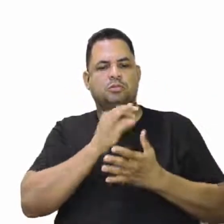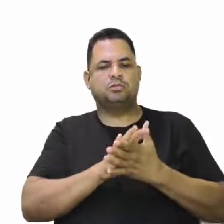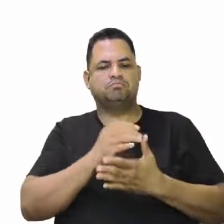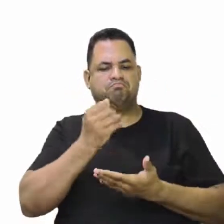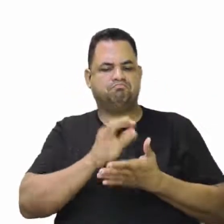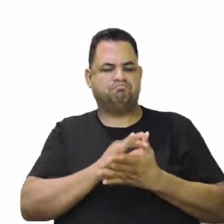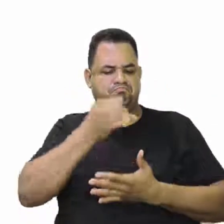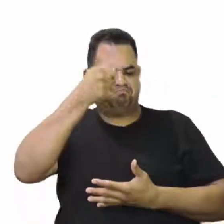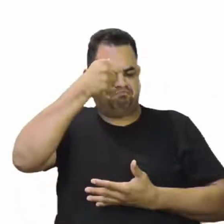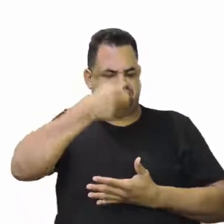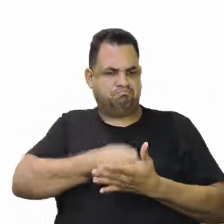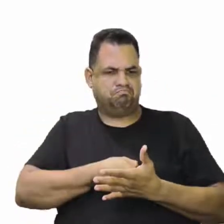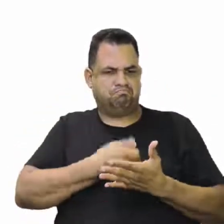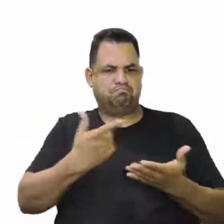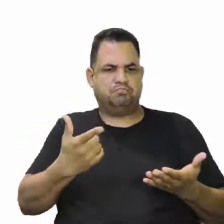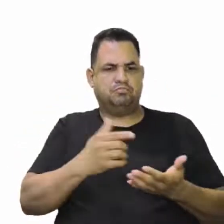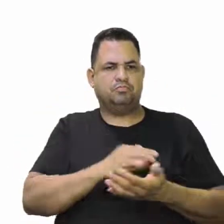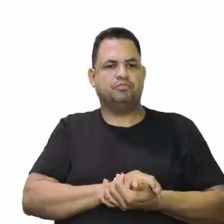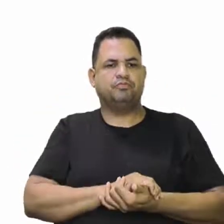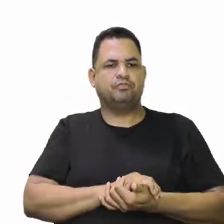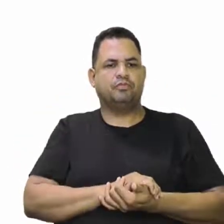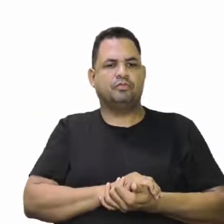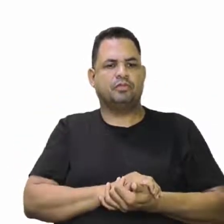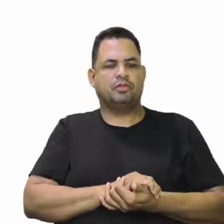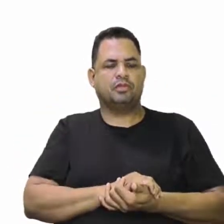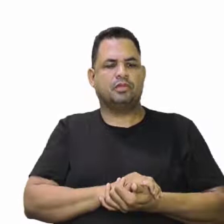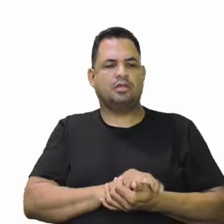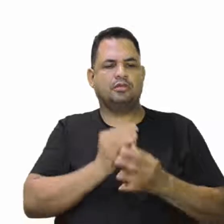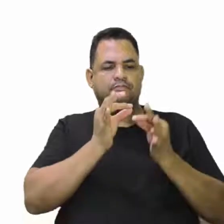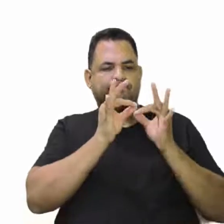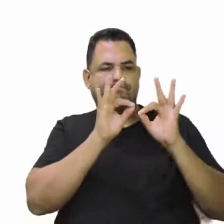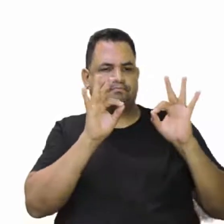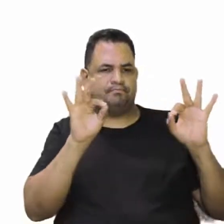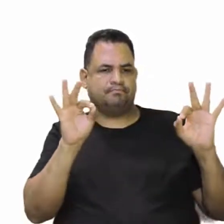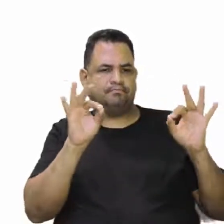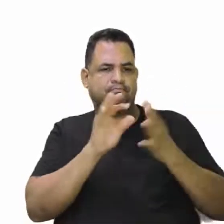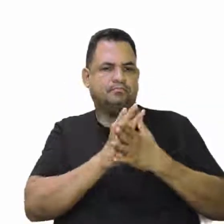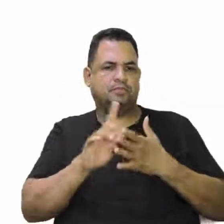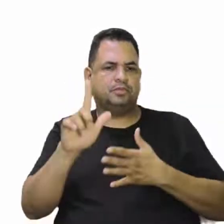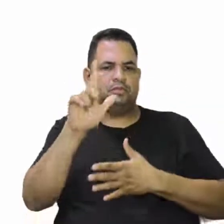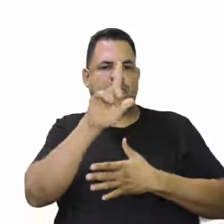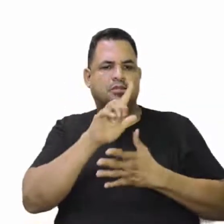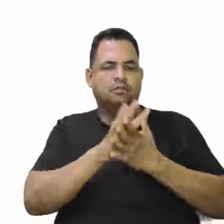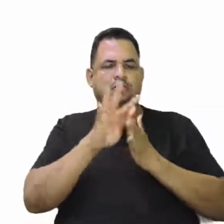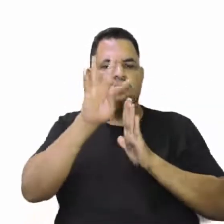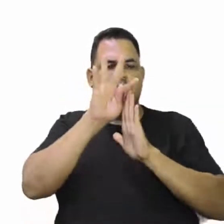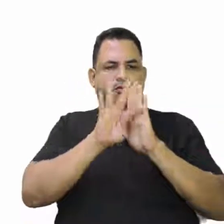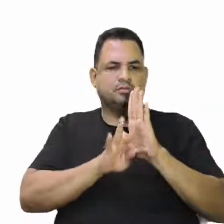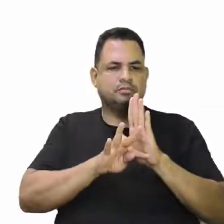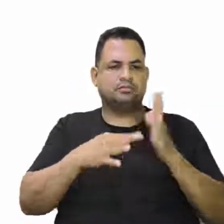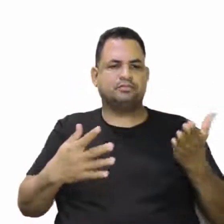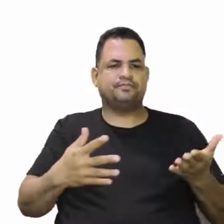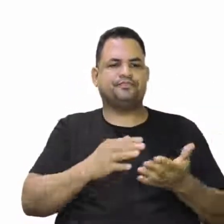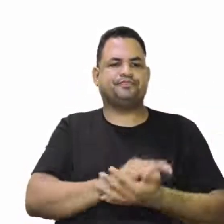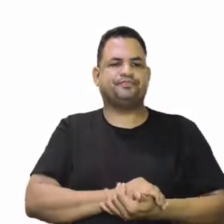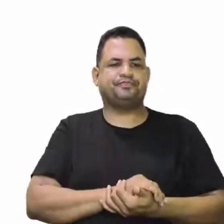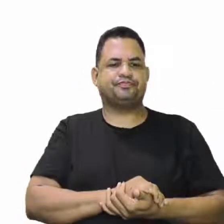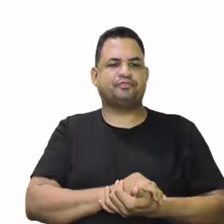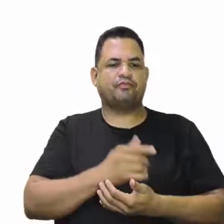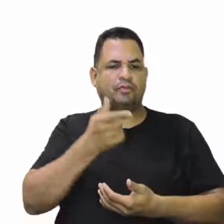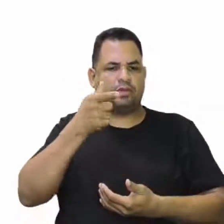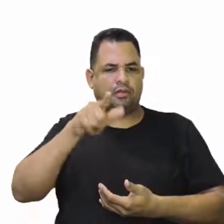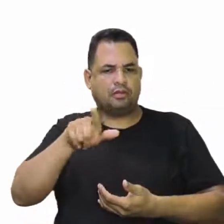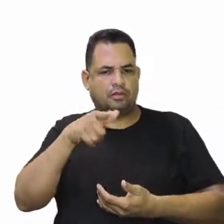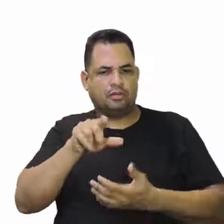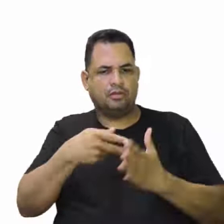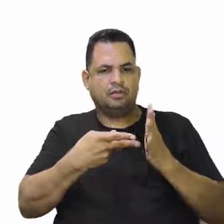autoridade. C, uma citação literal do texto. D, uma repetição